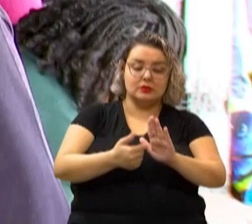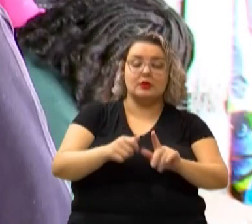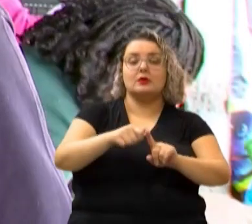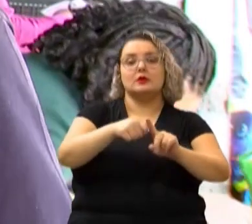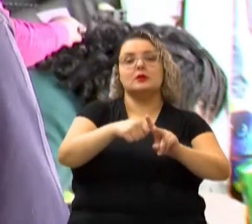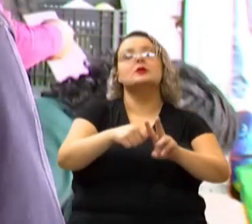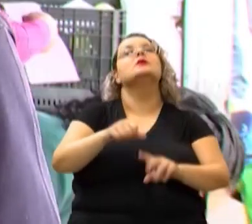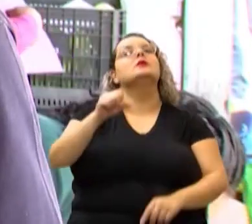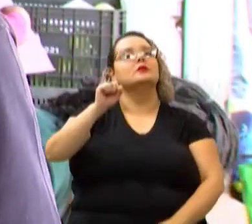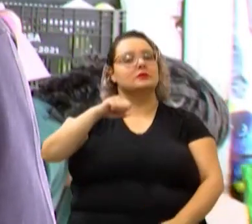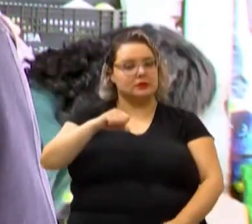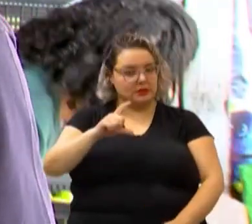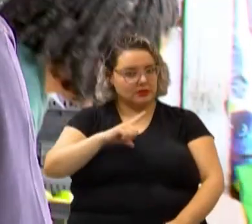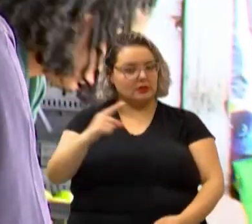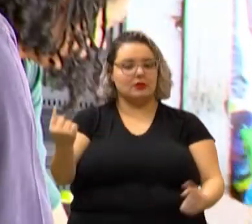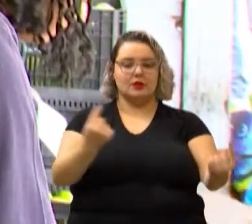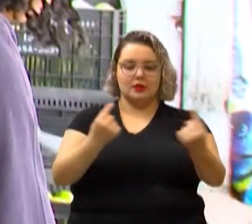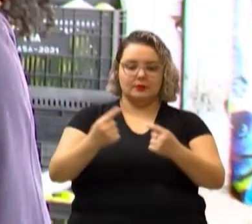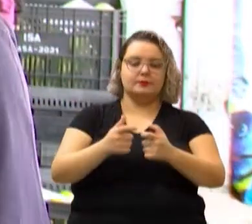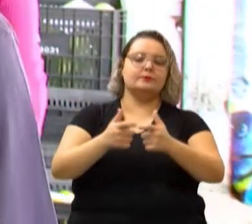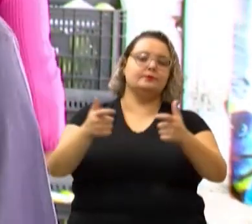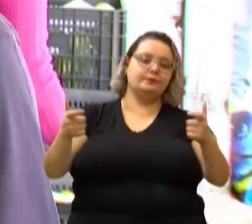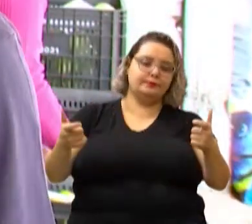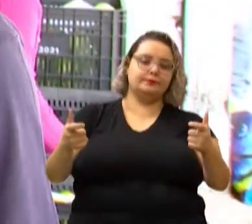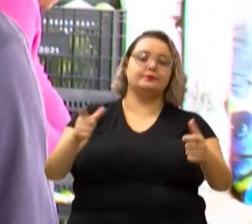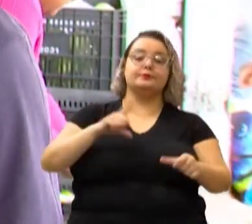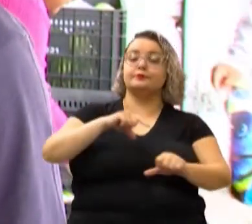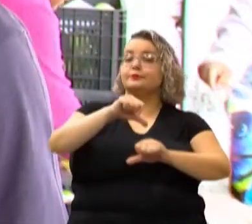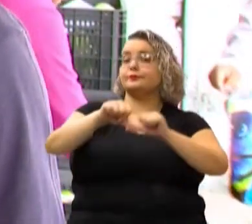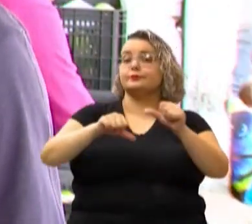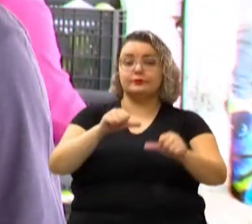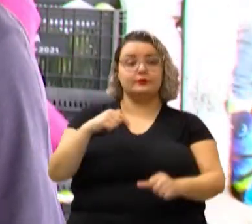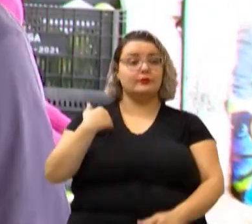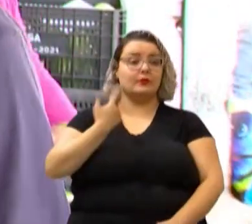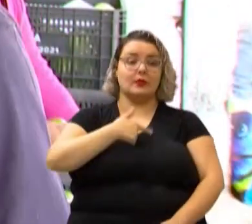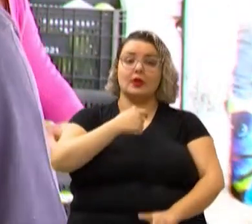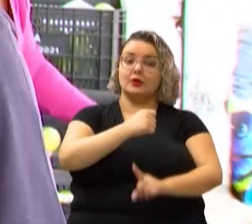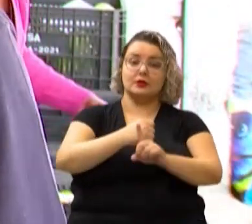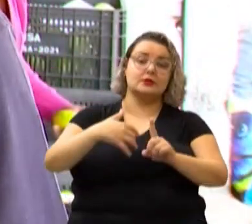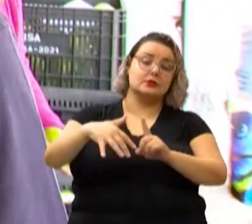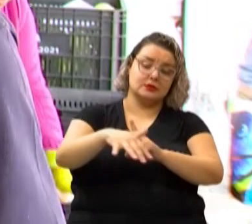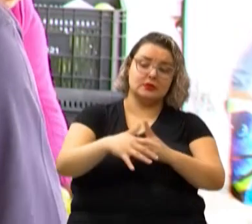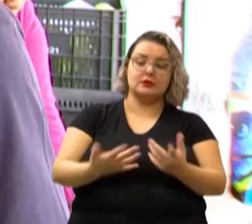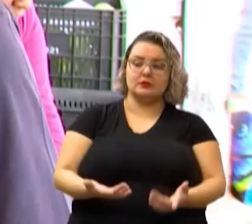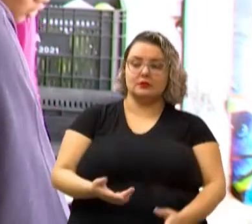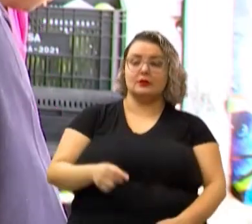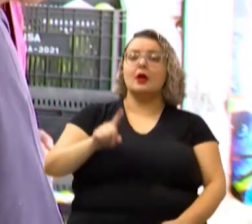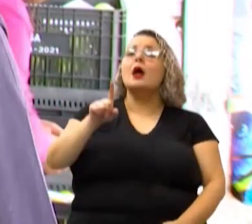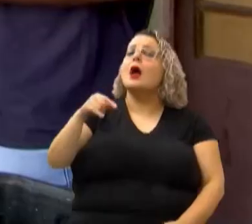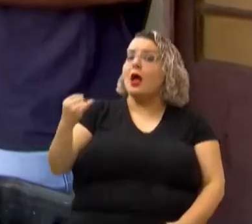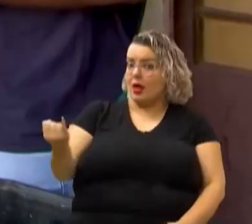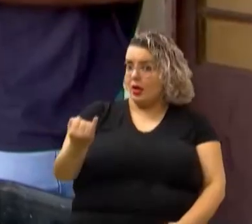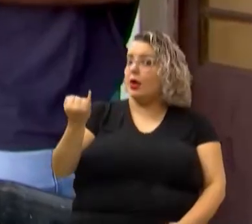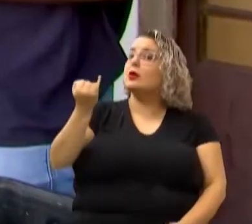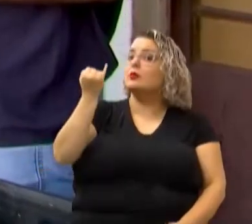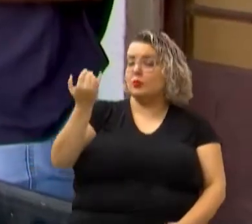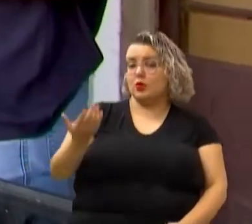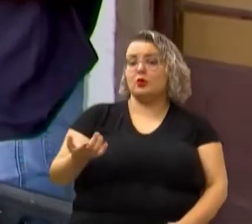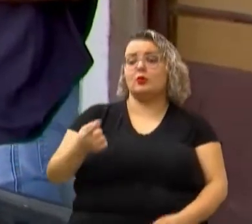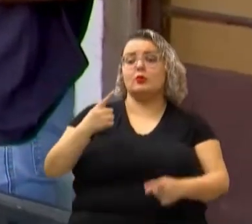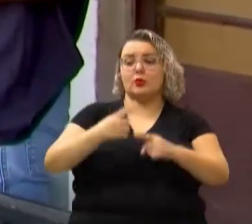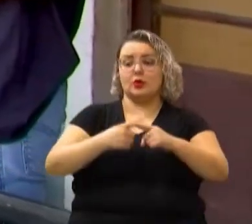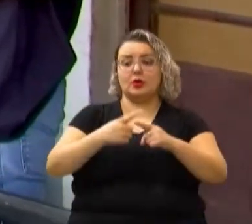de despesas mensais. Então, sim, teve uma procura muito grande, porque teve uma mudança em toda a nossa sociedade. Que é